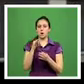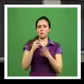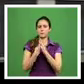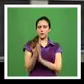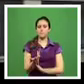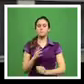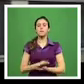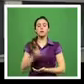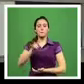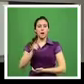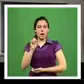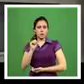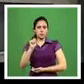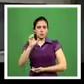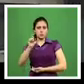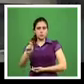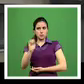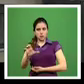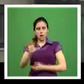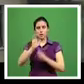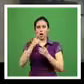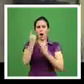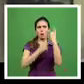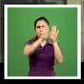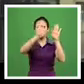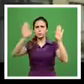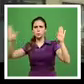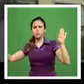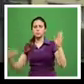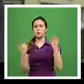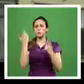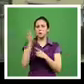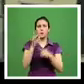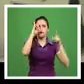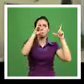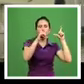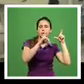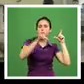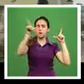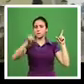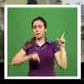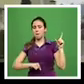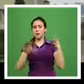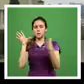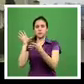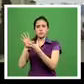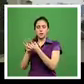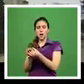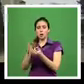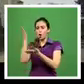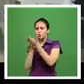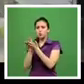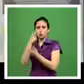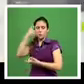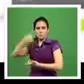Teremos também aqui pela ESEC várias exposições, desde exposições de fotografia até exposições relacionadas com a